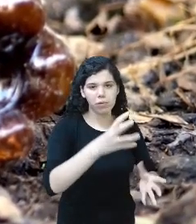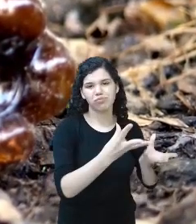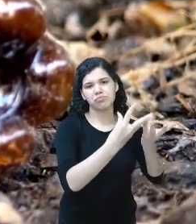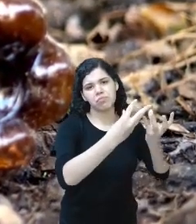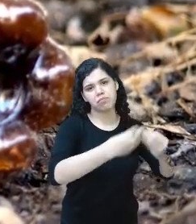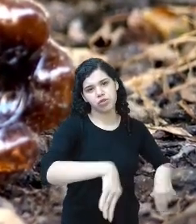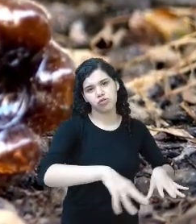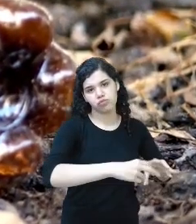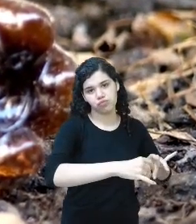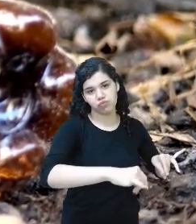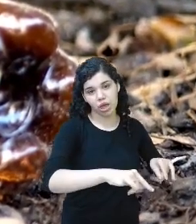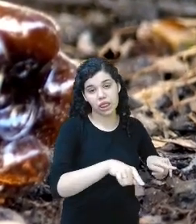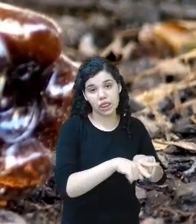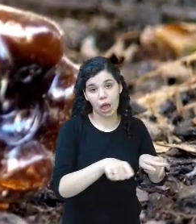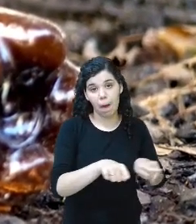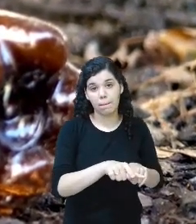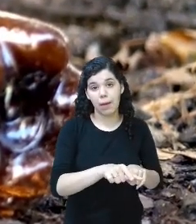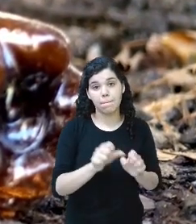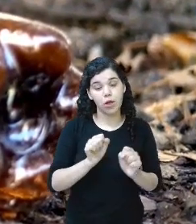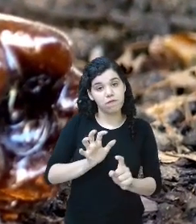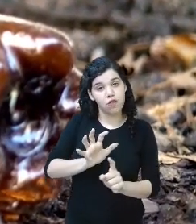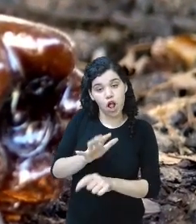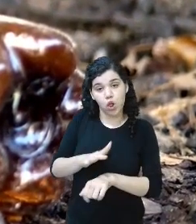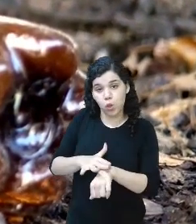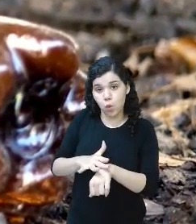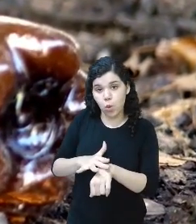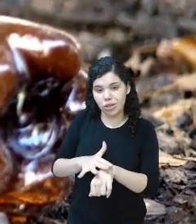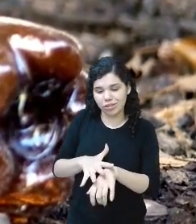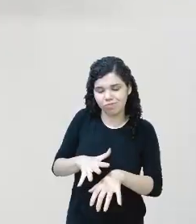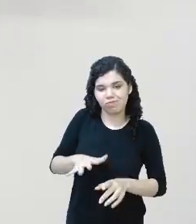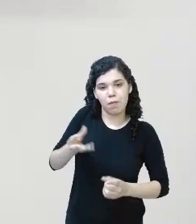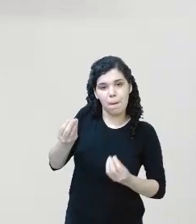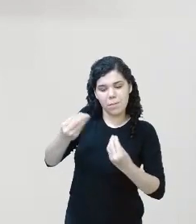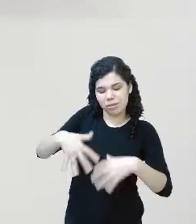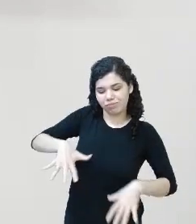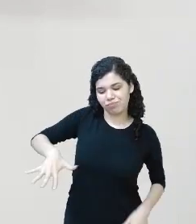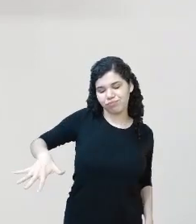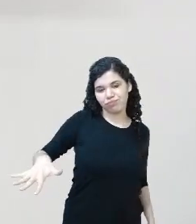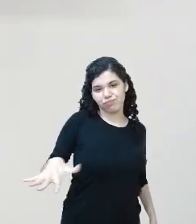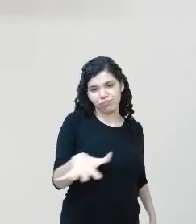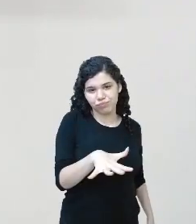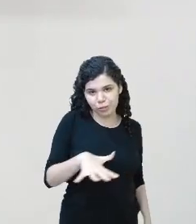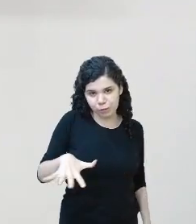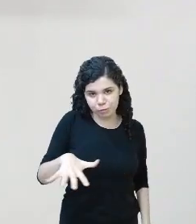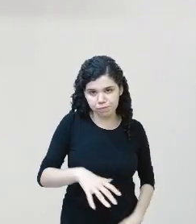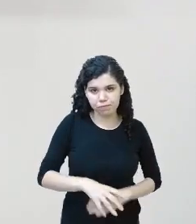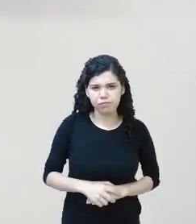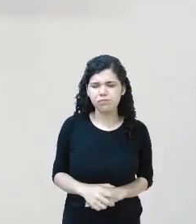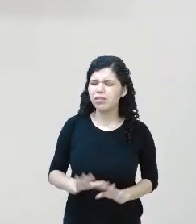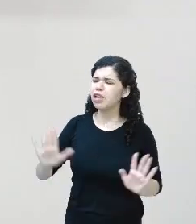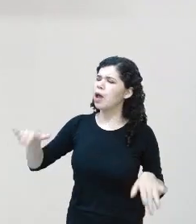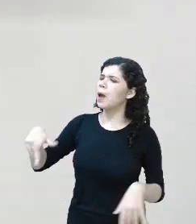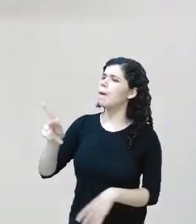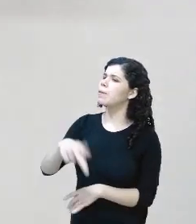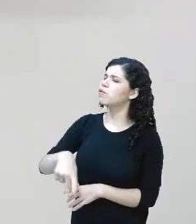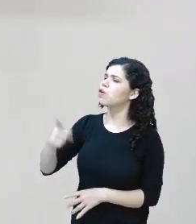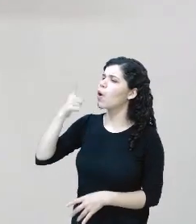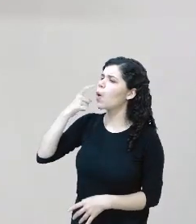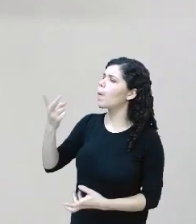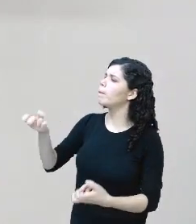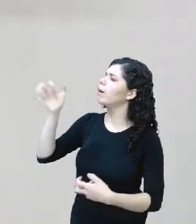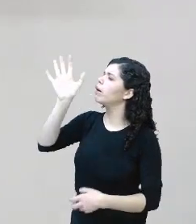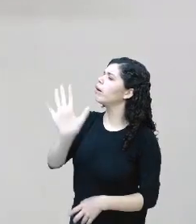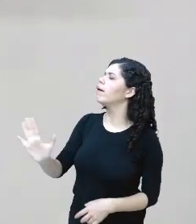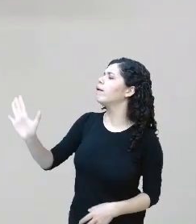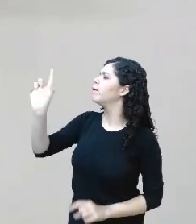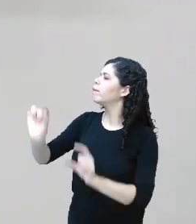solo, atraindo doença e prejudicando toda uma comunidade. Professora, eu estou vendo nas